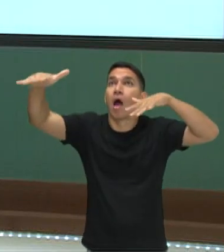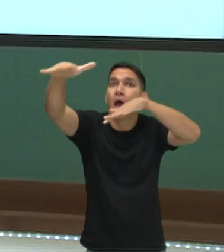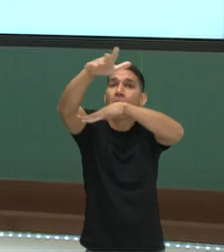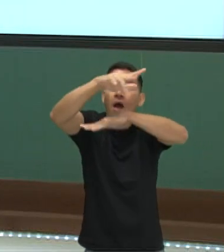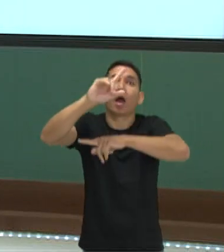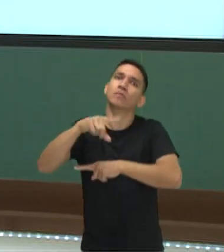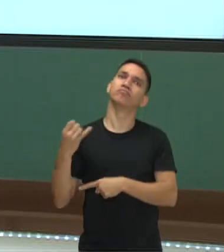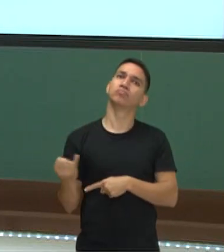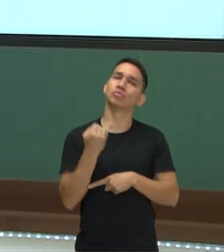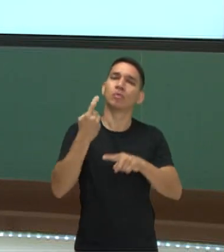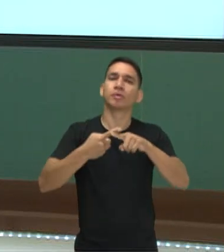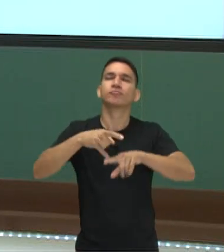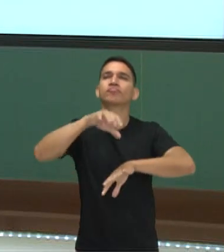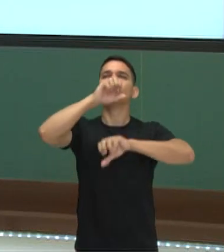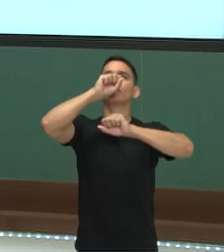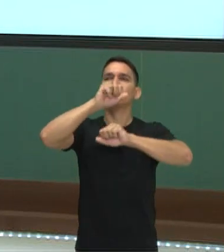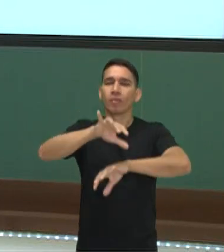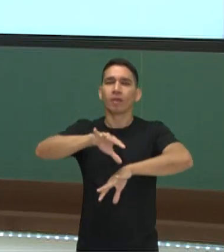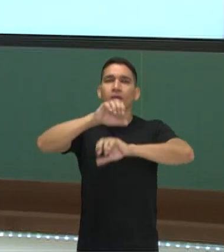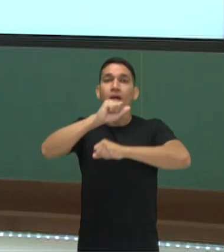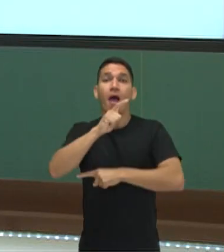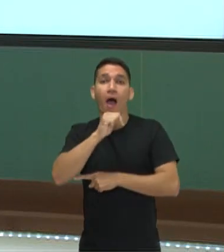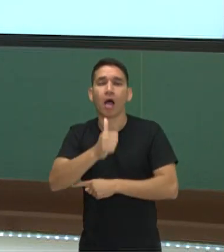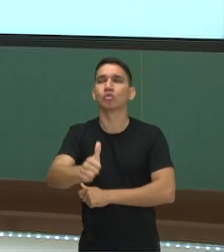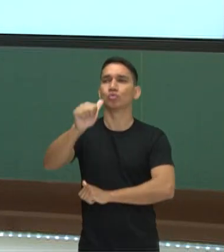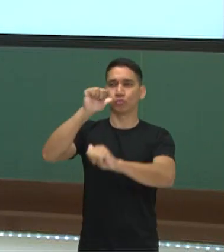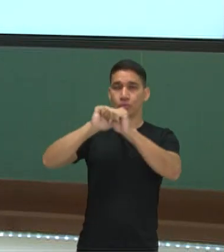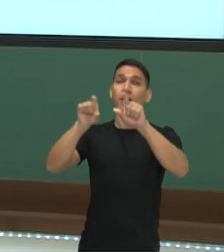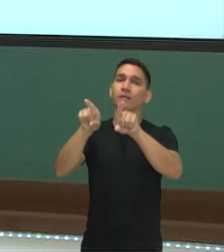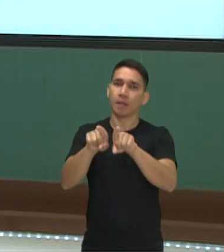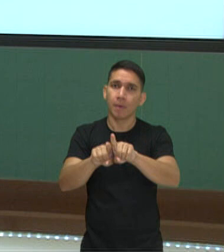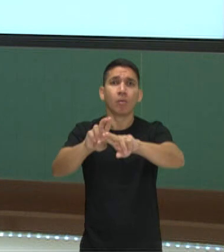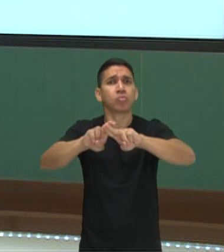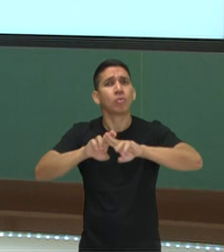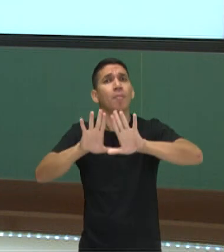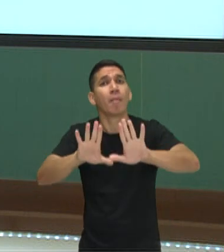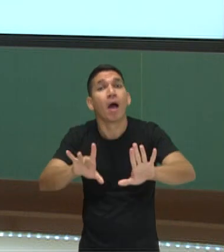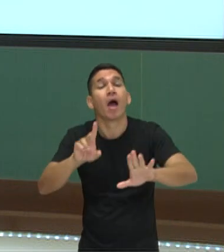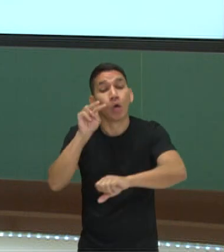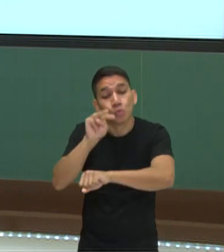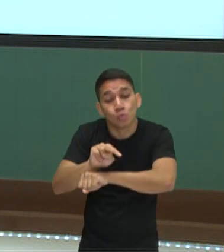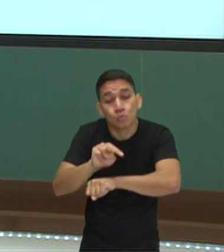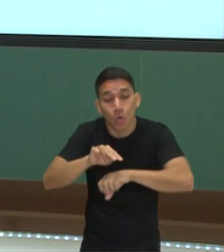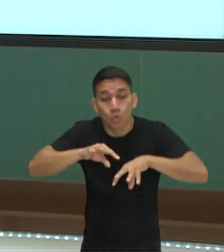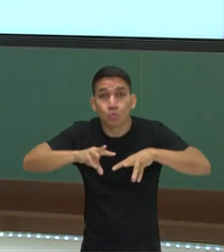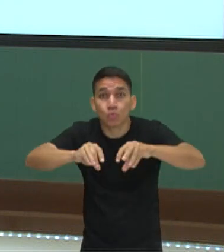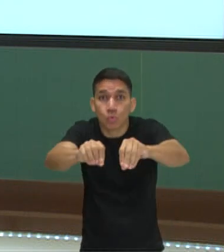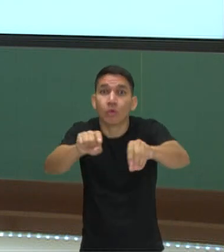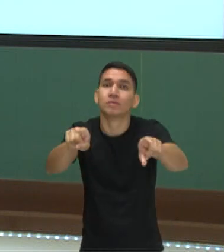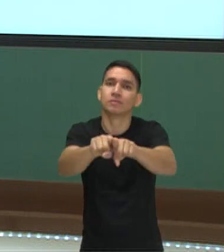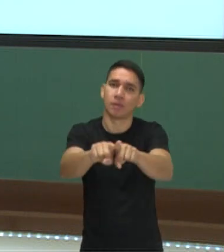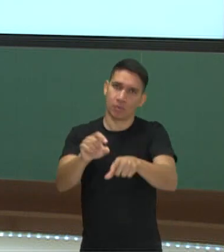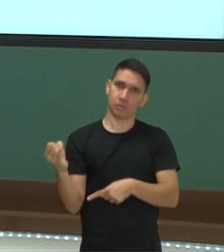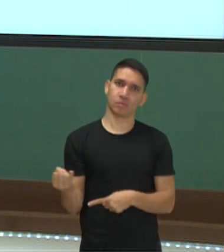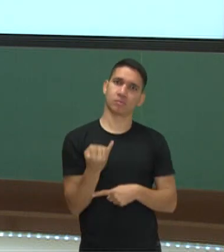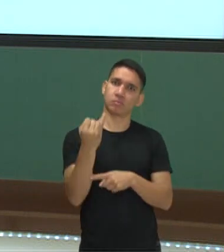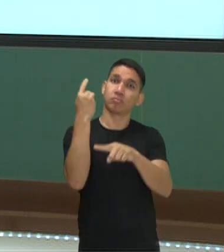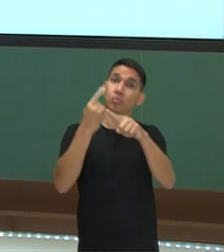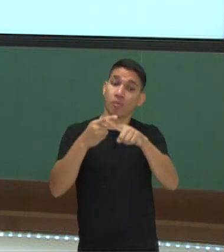respiramos, ingerimos a água. Só que também cuidar do solo é muito importante, porque é no solo que